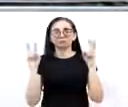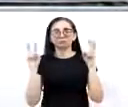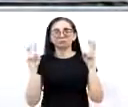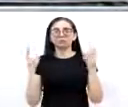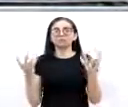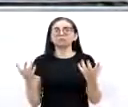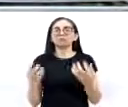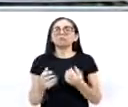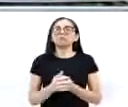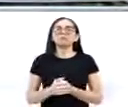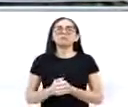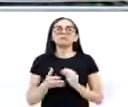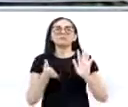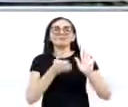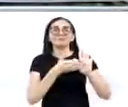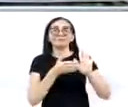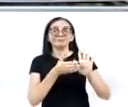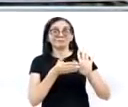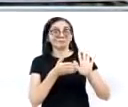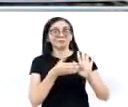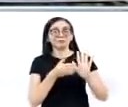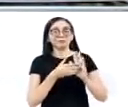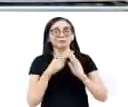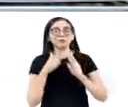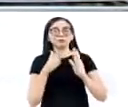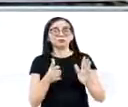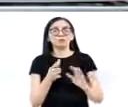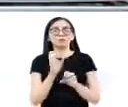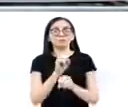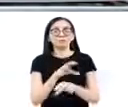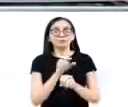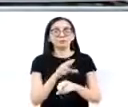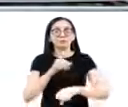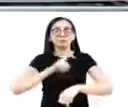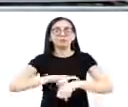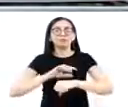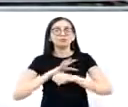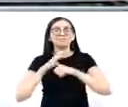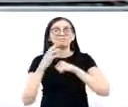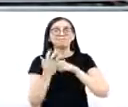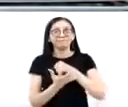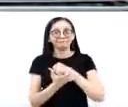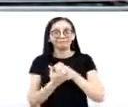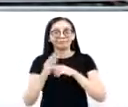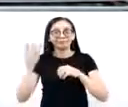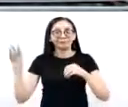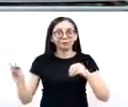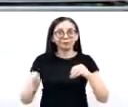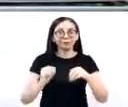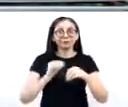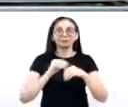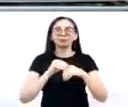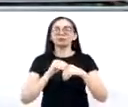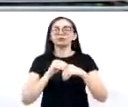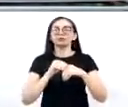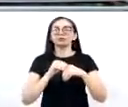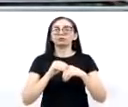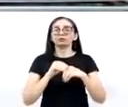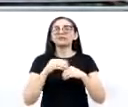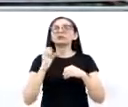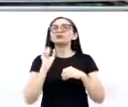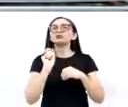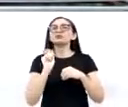Esse tema para a gente é muito peculiar, né? Propostas e caminhos para a educação em tempos de pandemia. E eu acrescento um